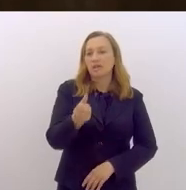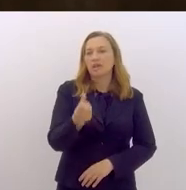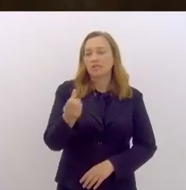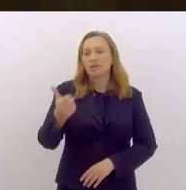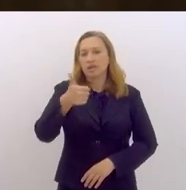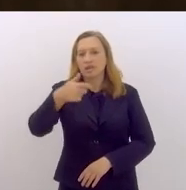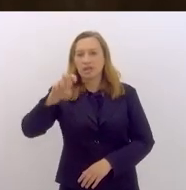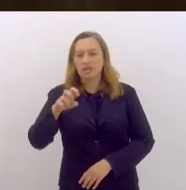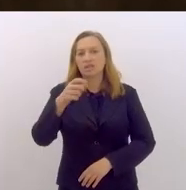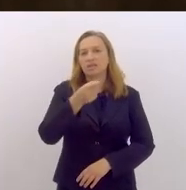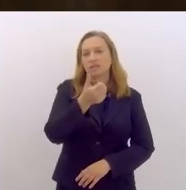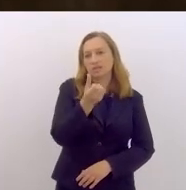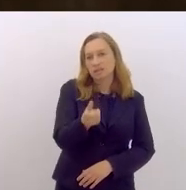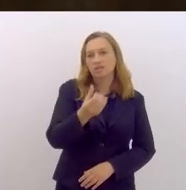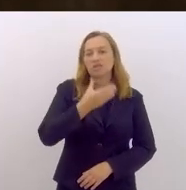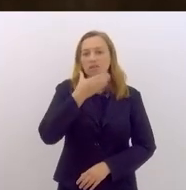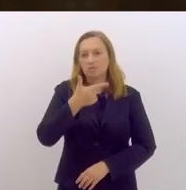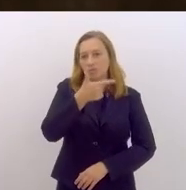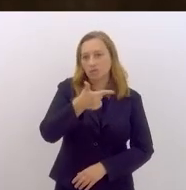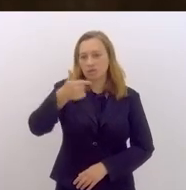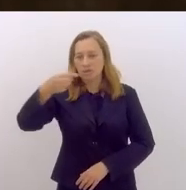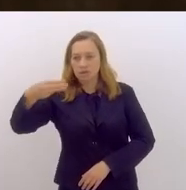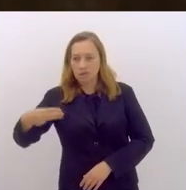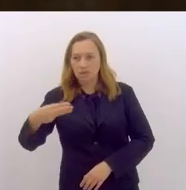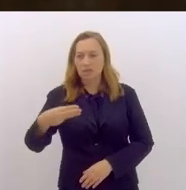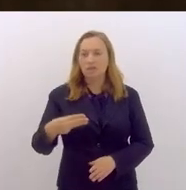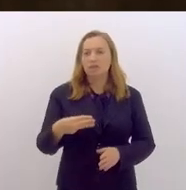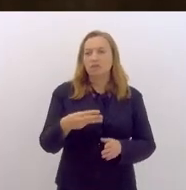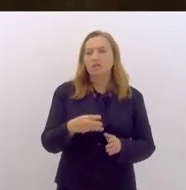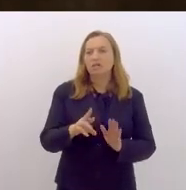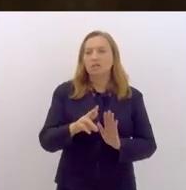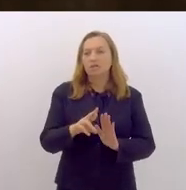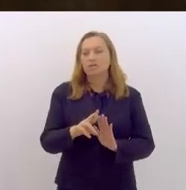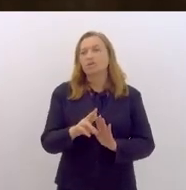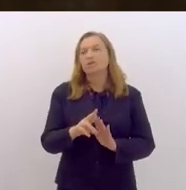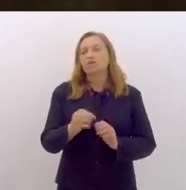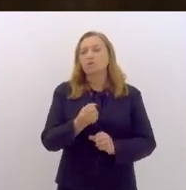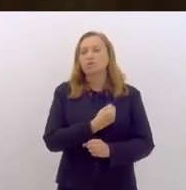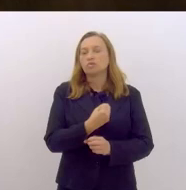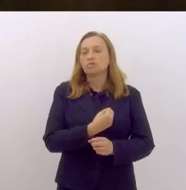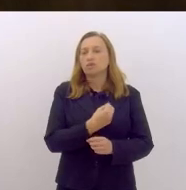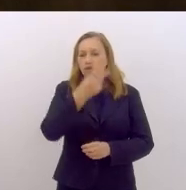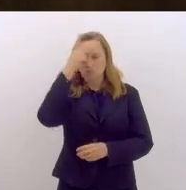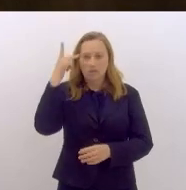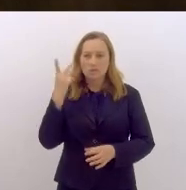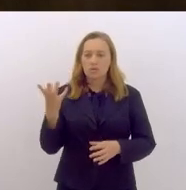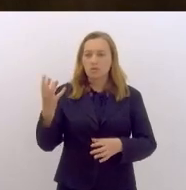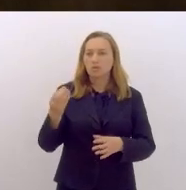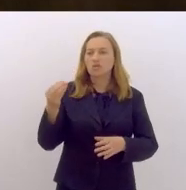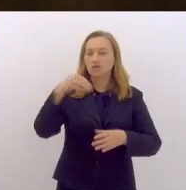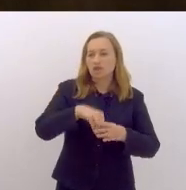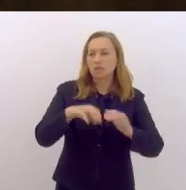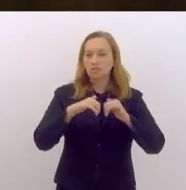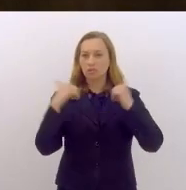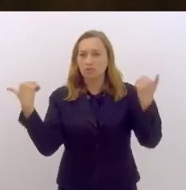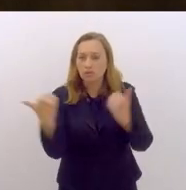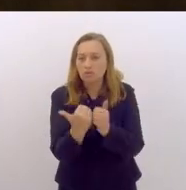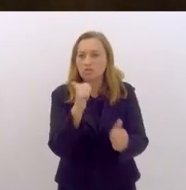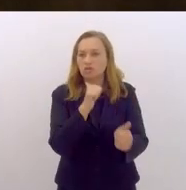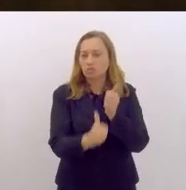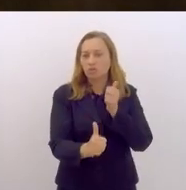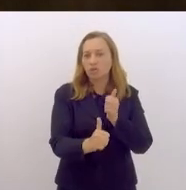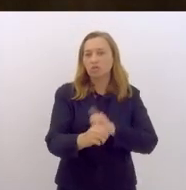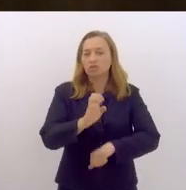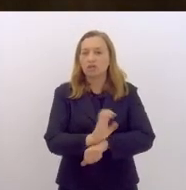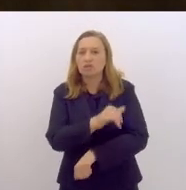6 de dezembro de 2013, que disciplina o ingresso de torcidas organizadas nos eventos esportivos do Estado do Rio